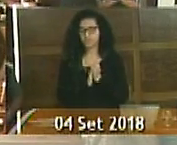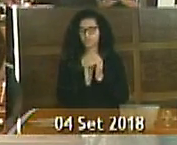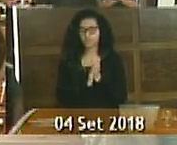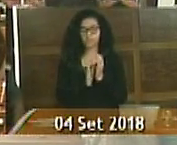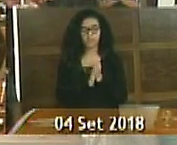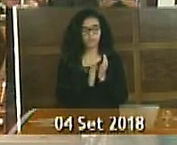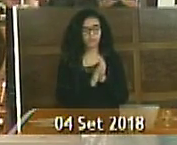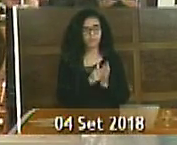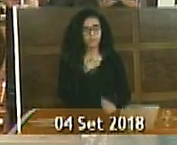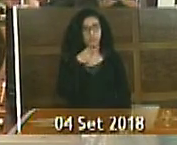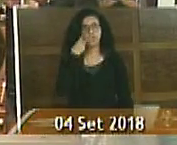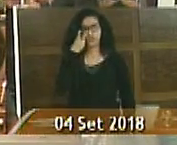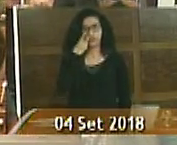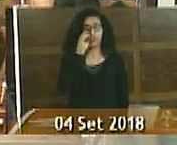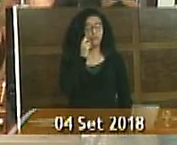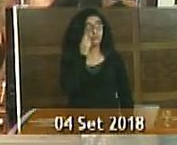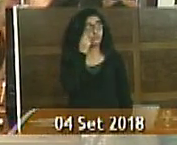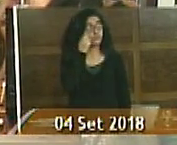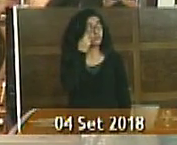Senhor presidente. Jane.